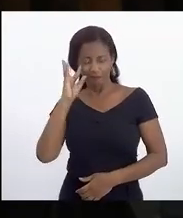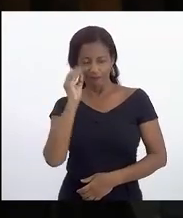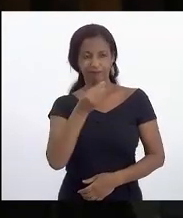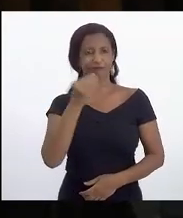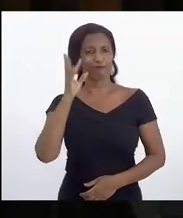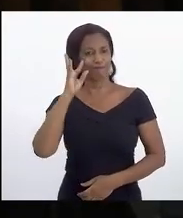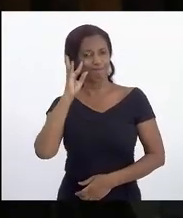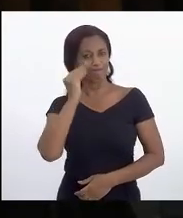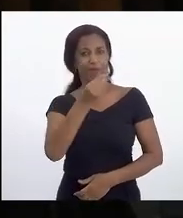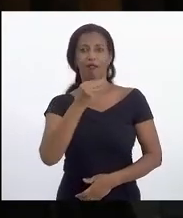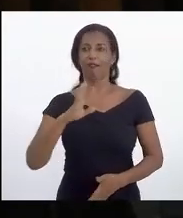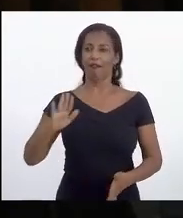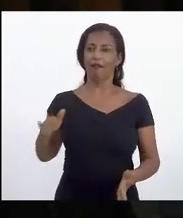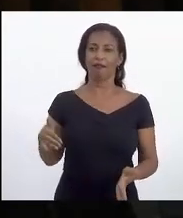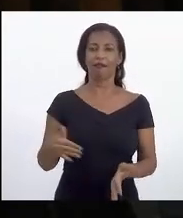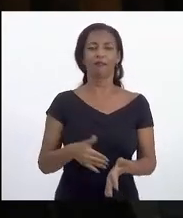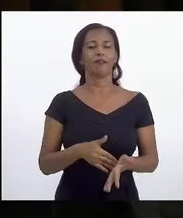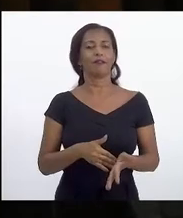até